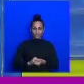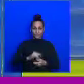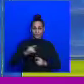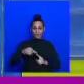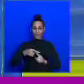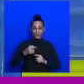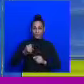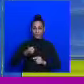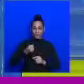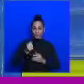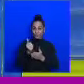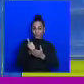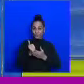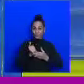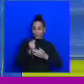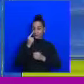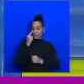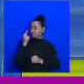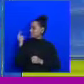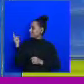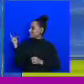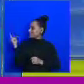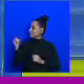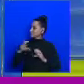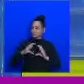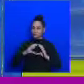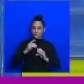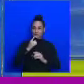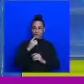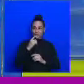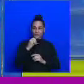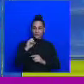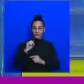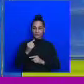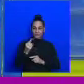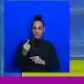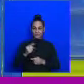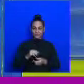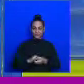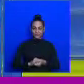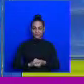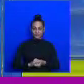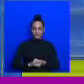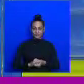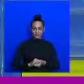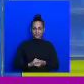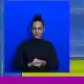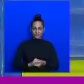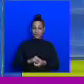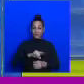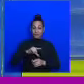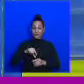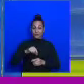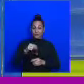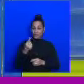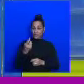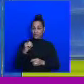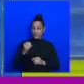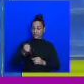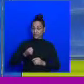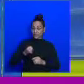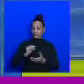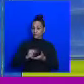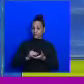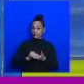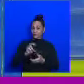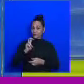Mais um número chegando. Bola vermelha, 01. Vermelha, 01. Foram sorteados 10